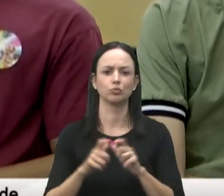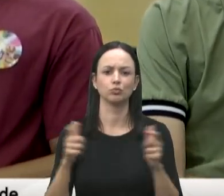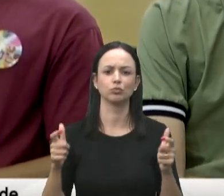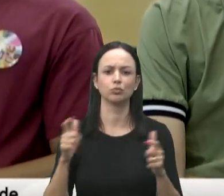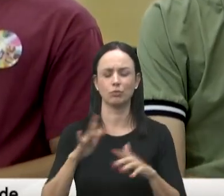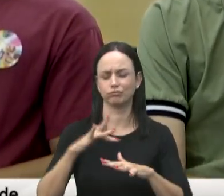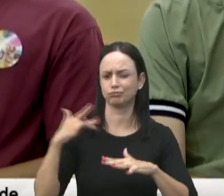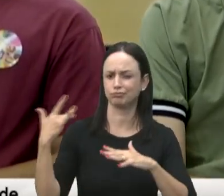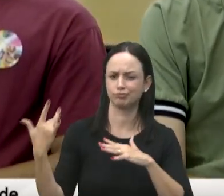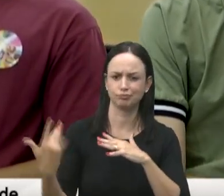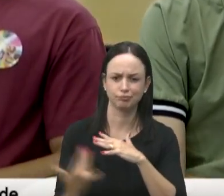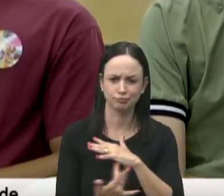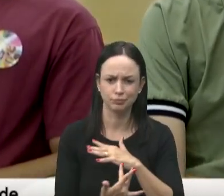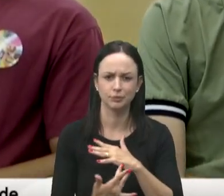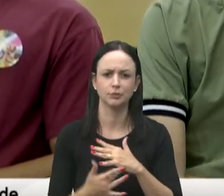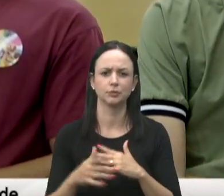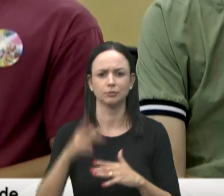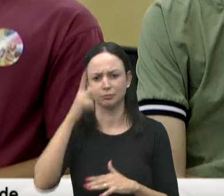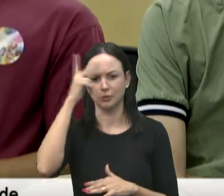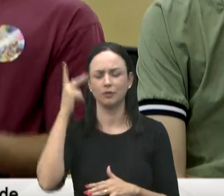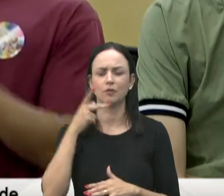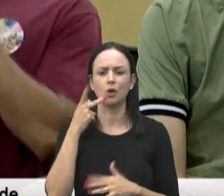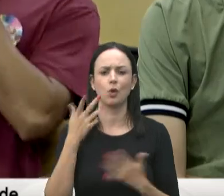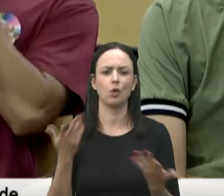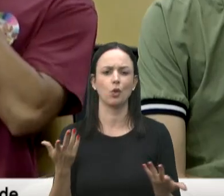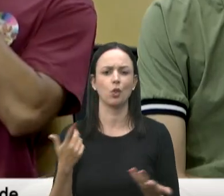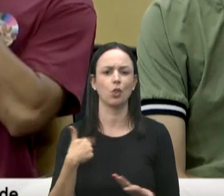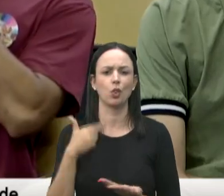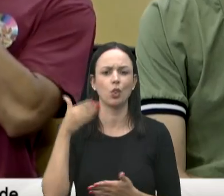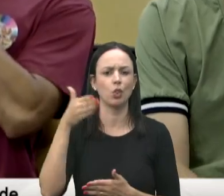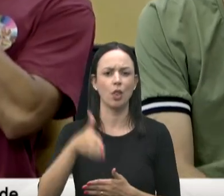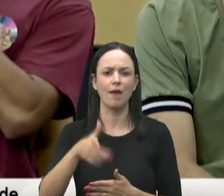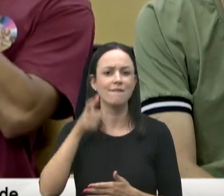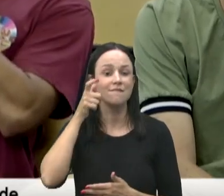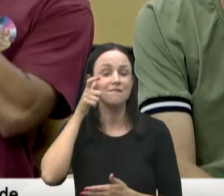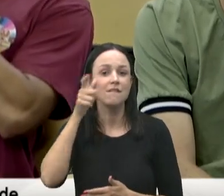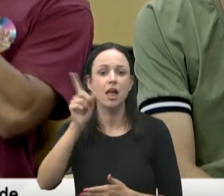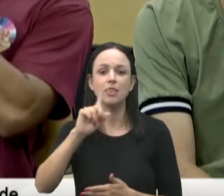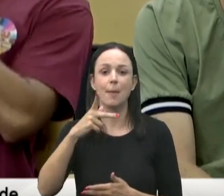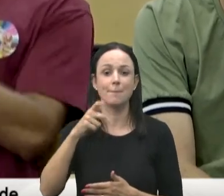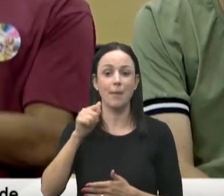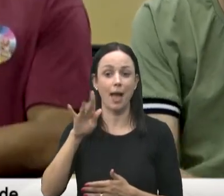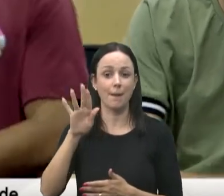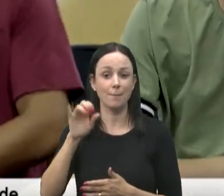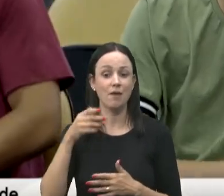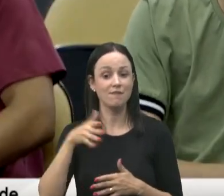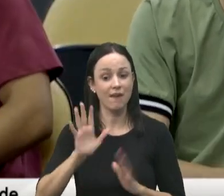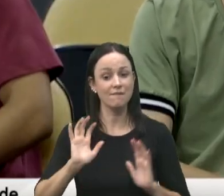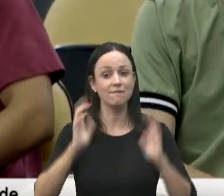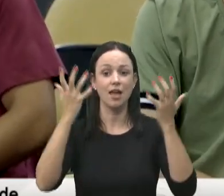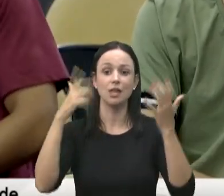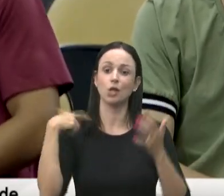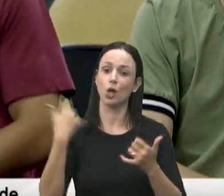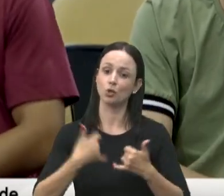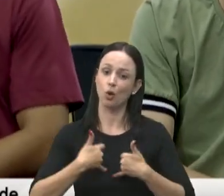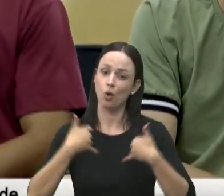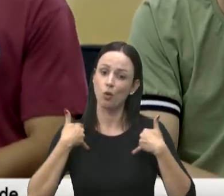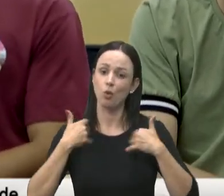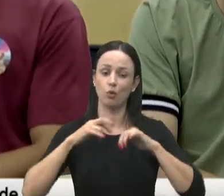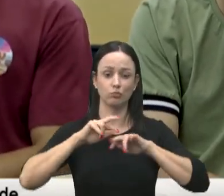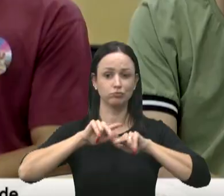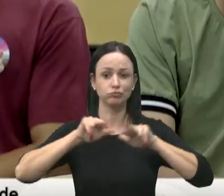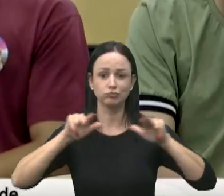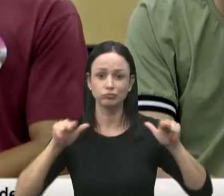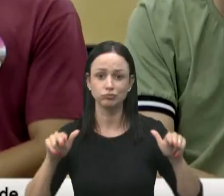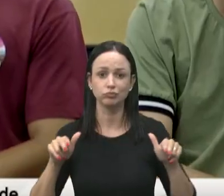redes sociais do pessoal falando, nós não estamos indo lá para ver a Pablo, a gente está indo para celebrar o nosso orgulho, a nossa diversidade.